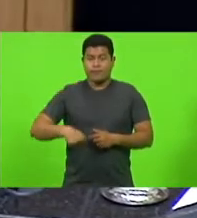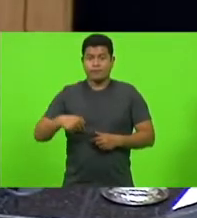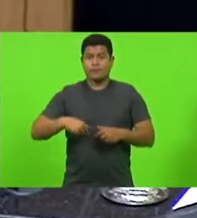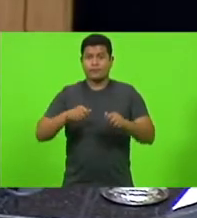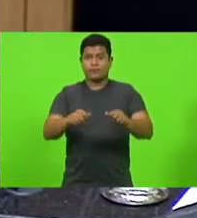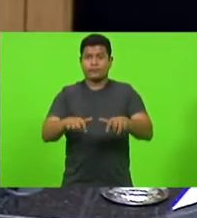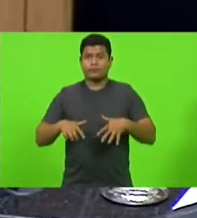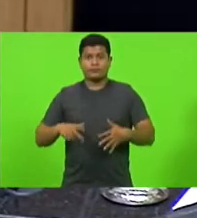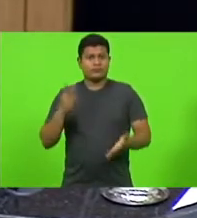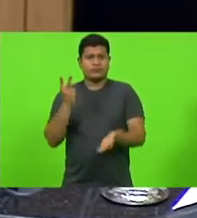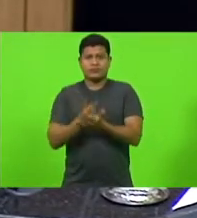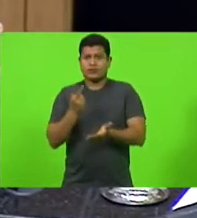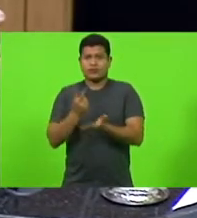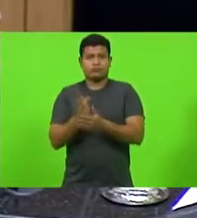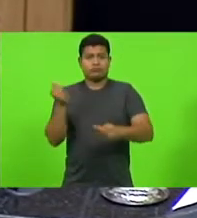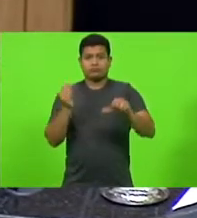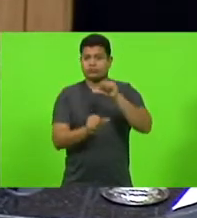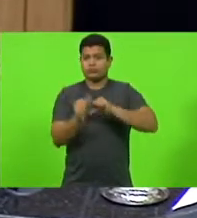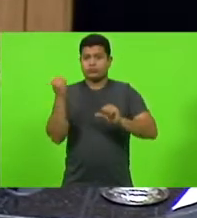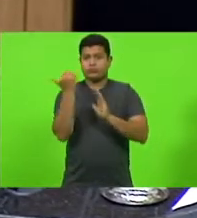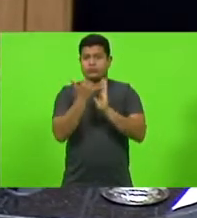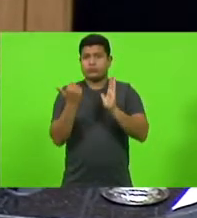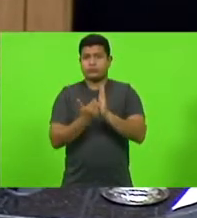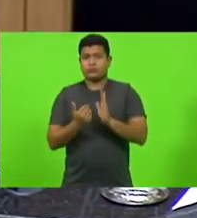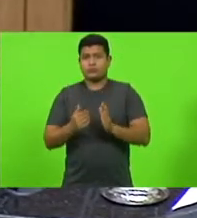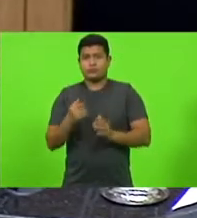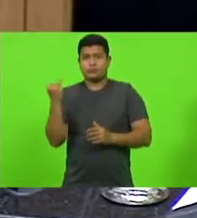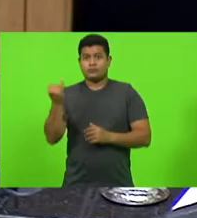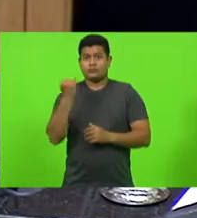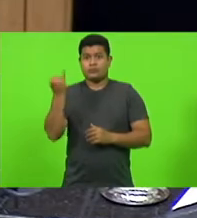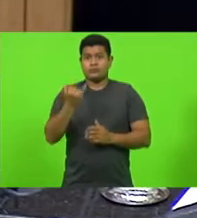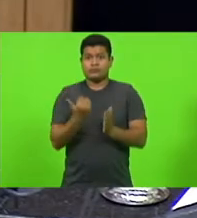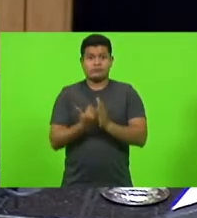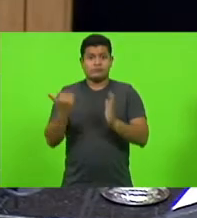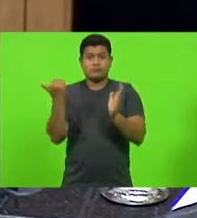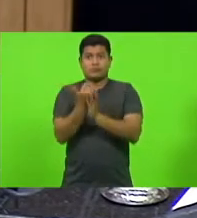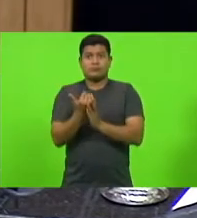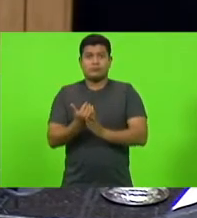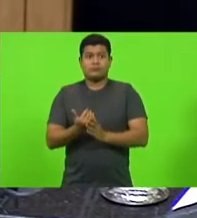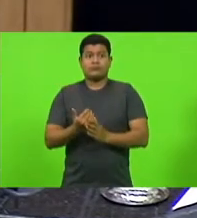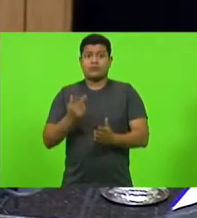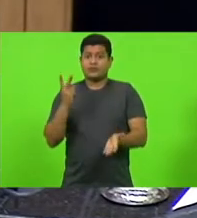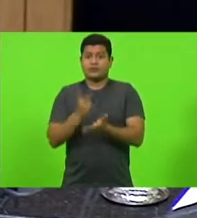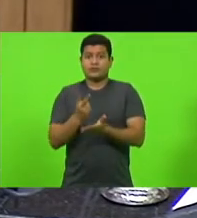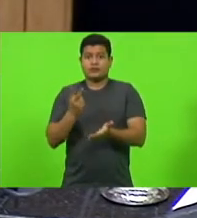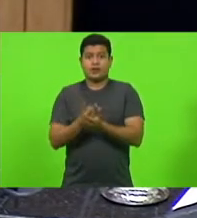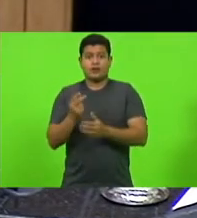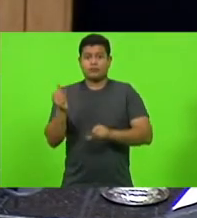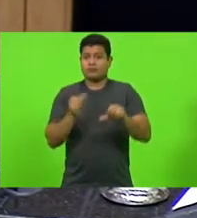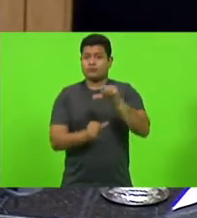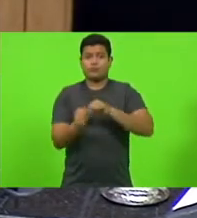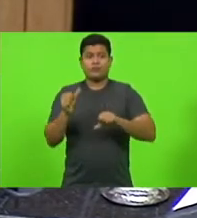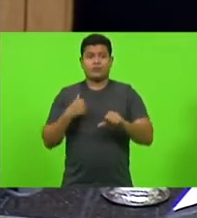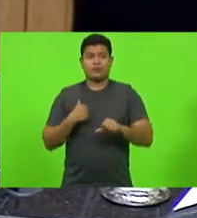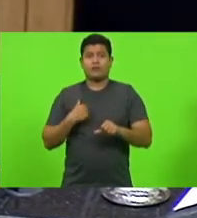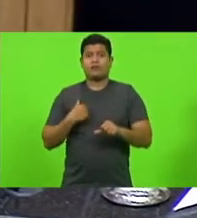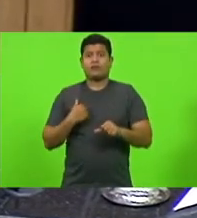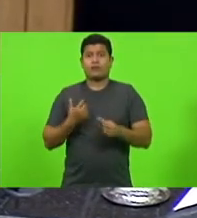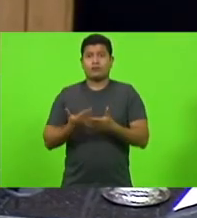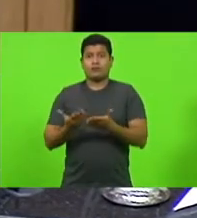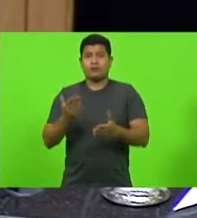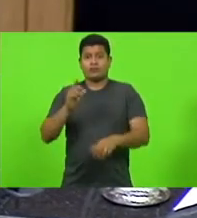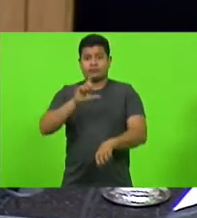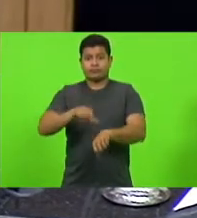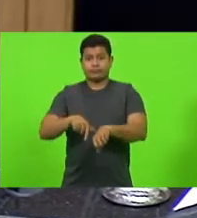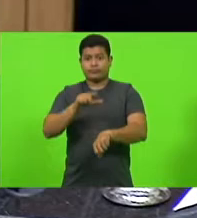hora inversão de pauta, deve ter alguma coisa mais importante para se fazer, e quanto mais se inverter a pauta, menos vão chegar no horário. Vamos começar a